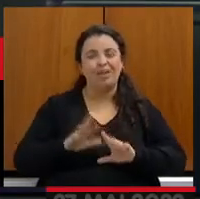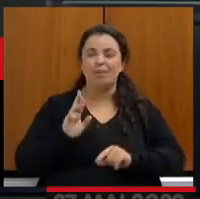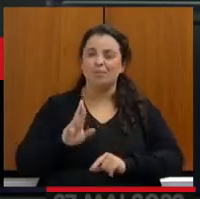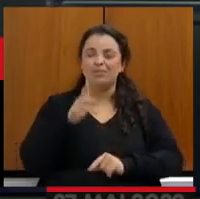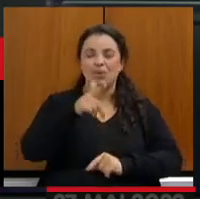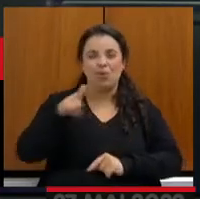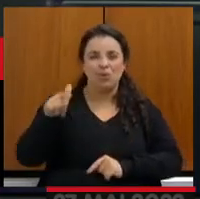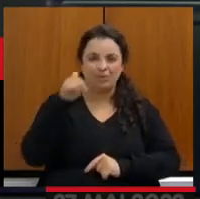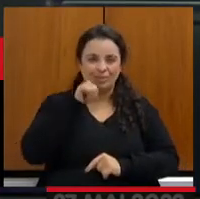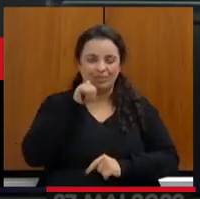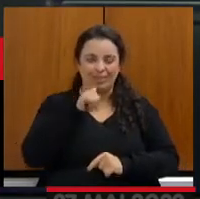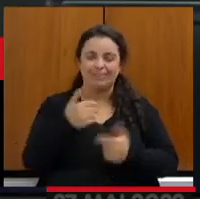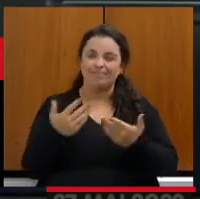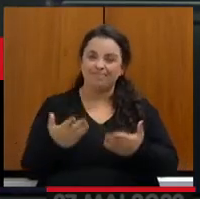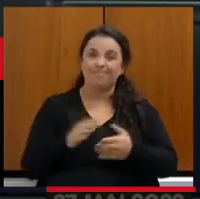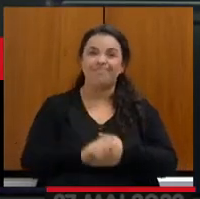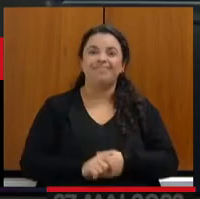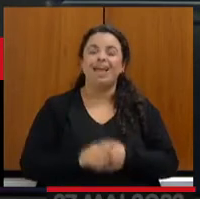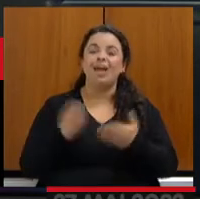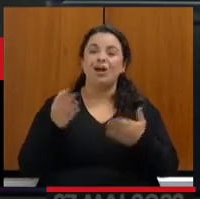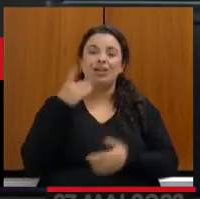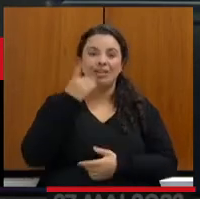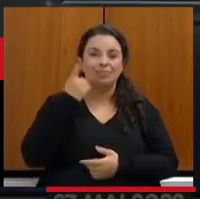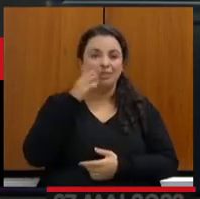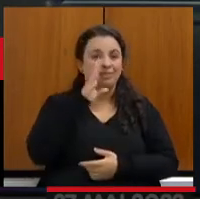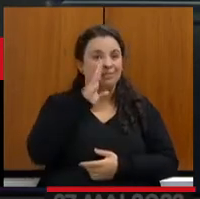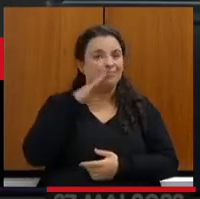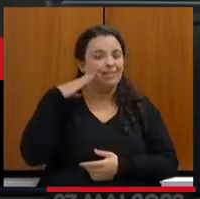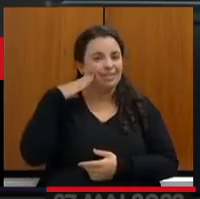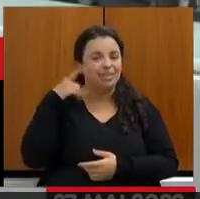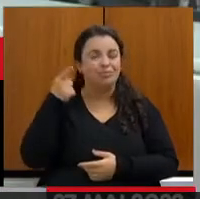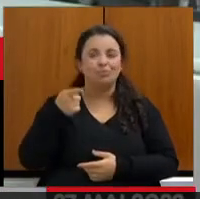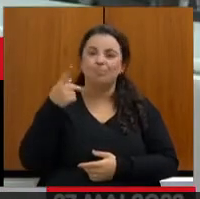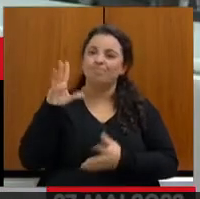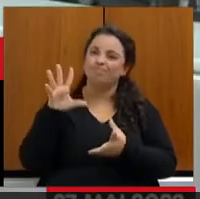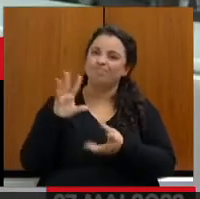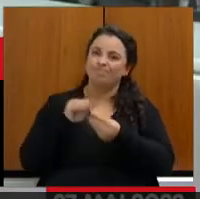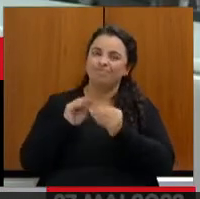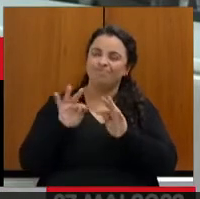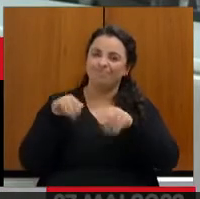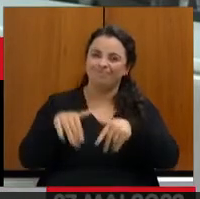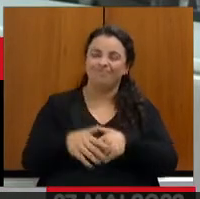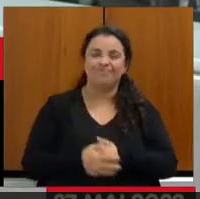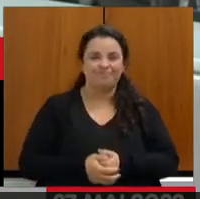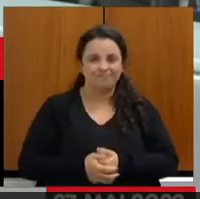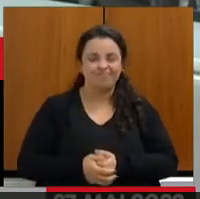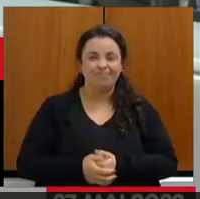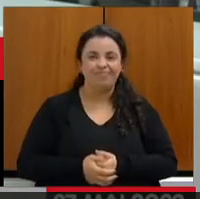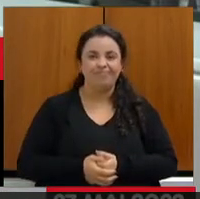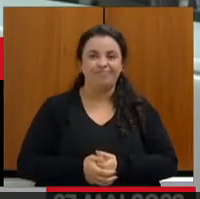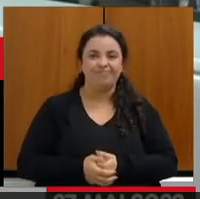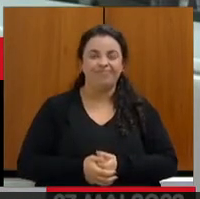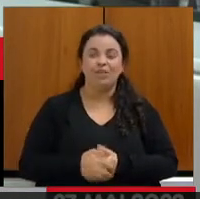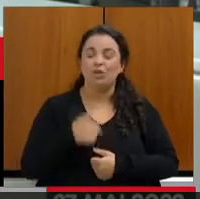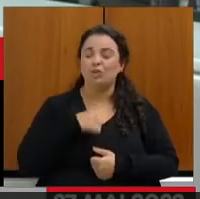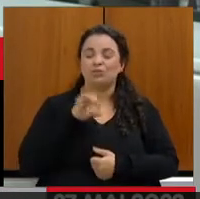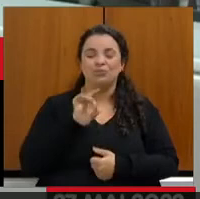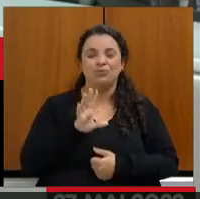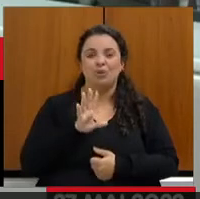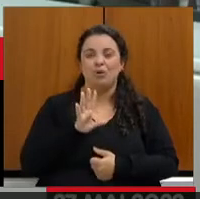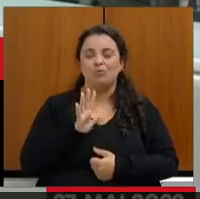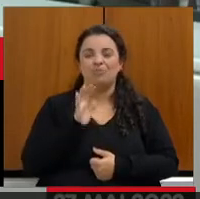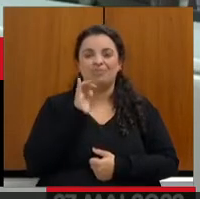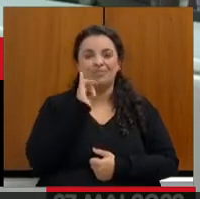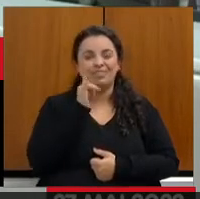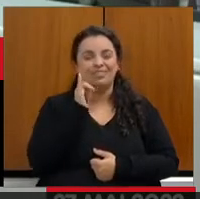tantas mulheres eu passo agora a palavra deputada Beatriz Cerqueira pessoas considerações finais eu só quero dizer